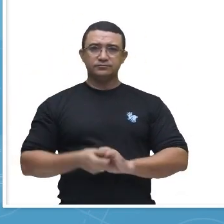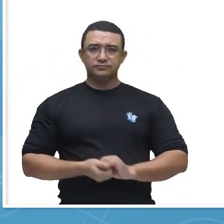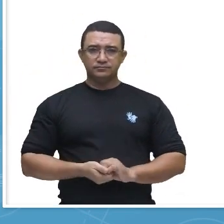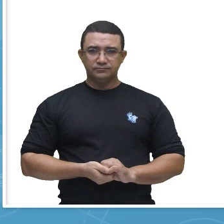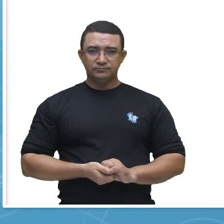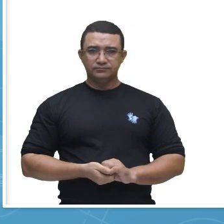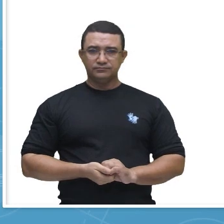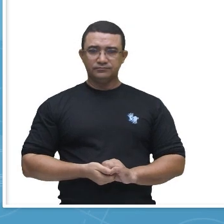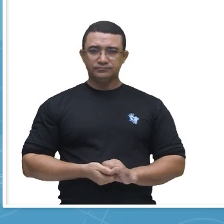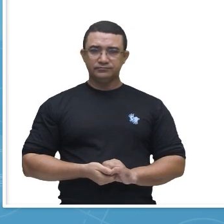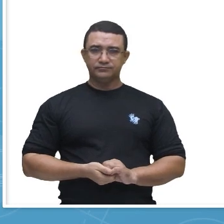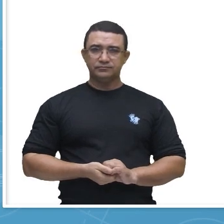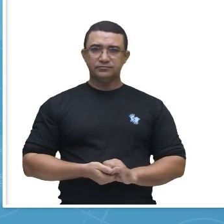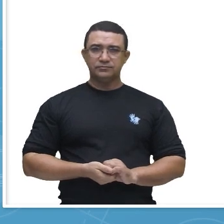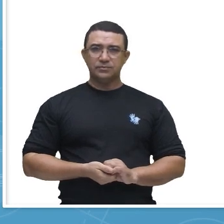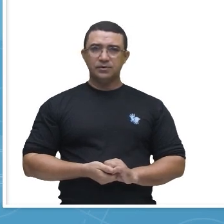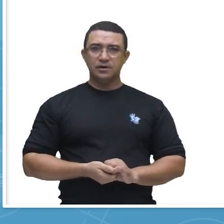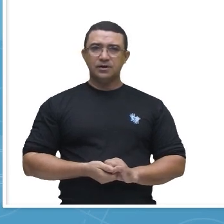se localizando em áreas